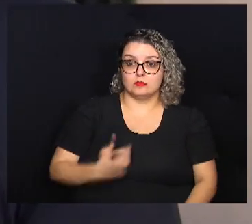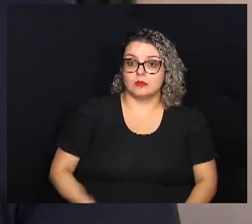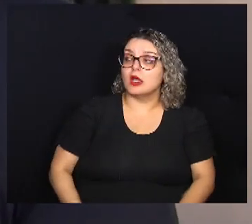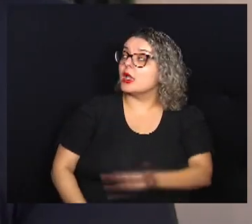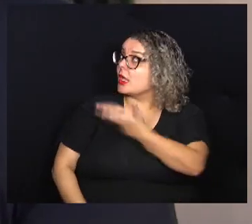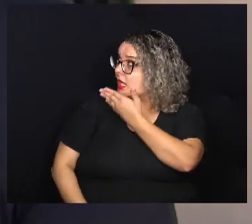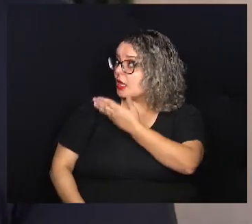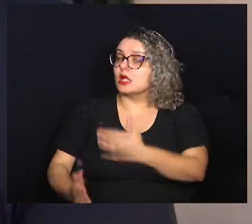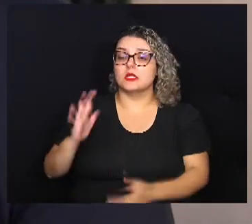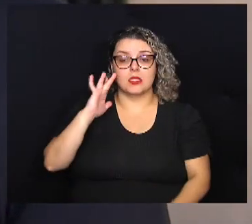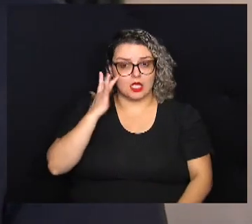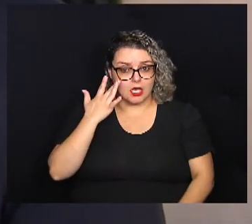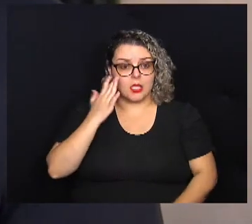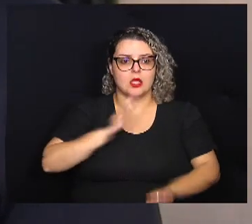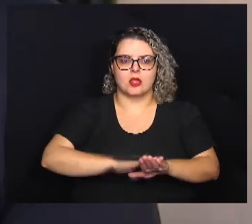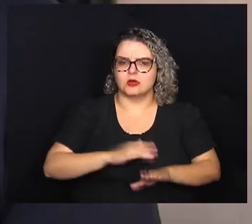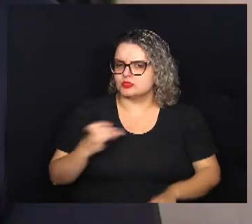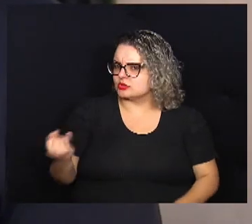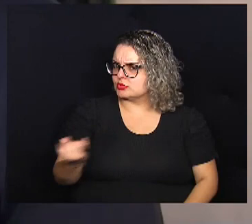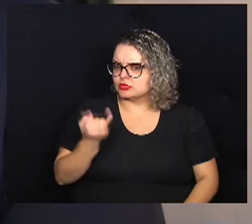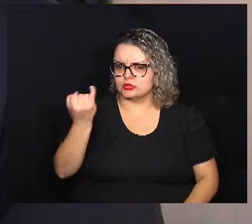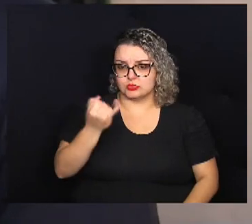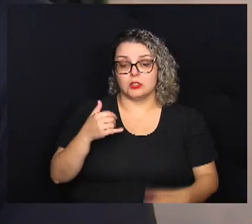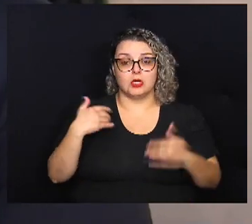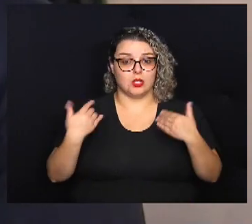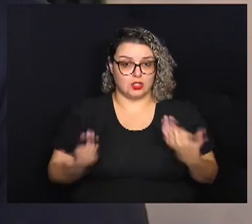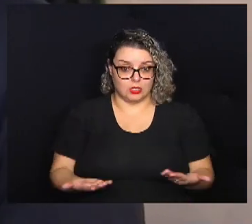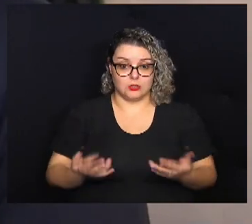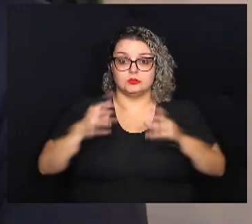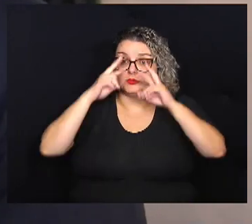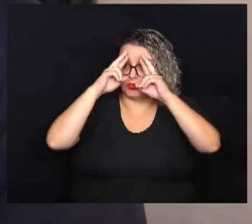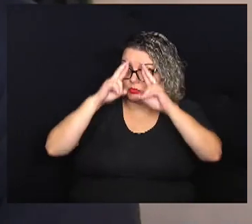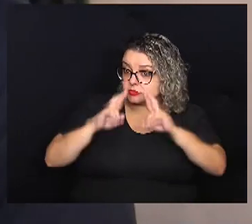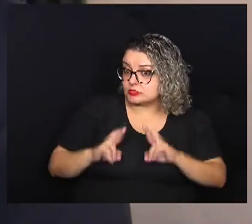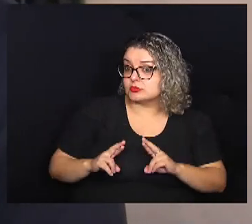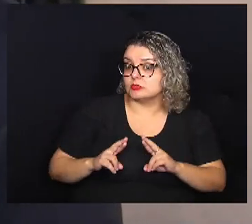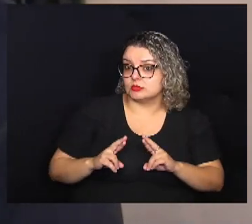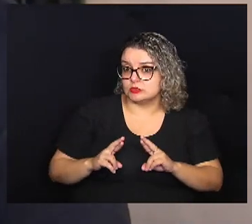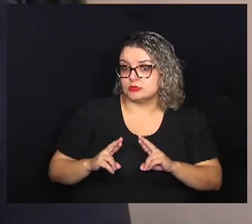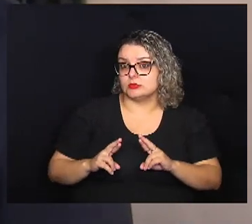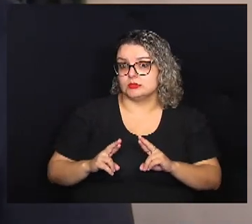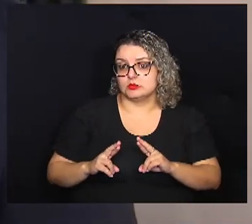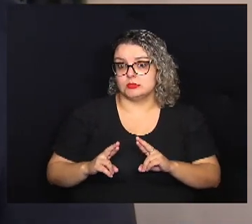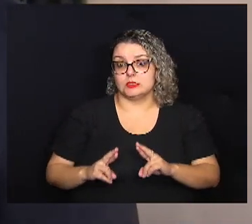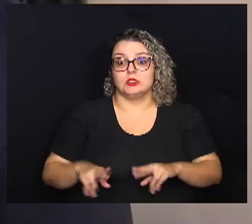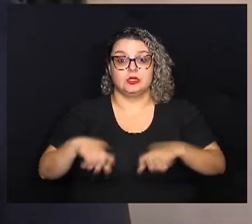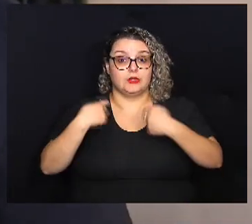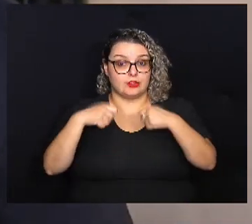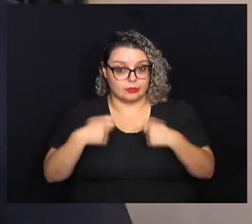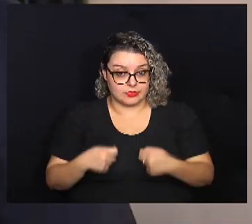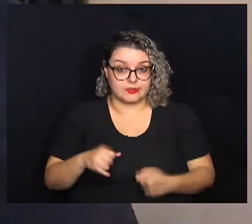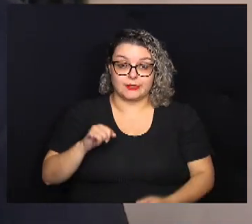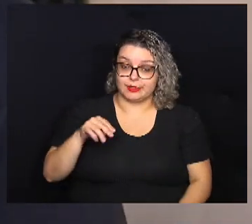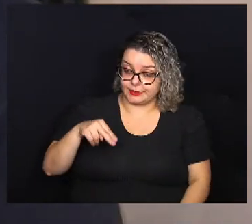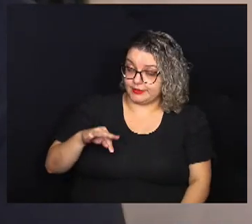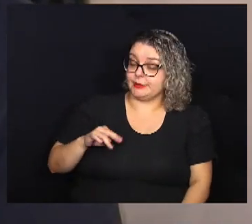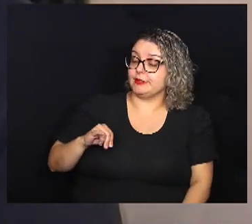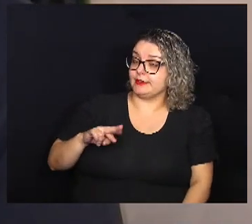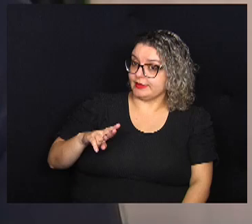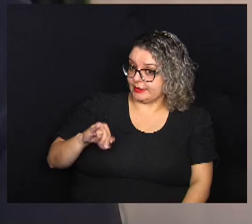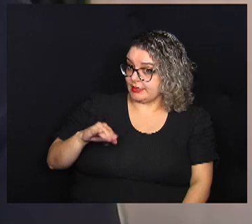considera a medida essencial. Apesar do respeito deveria ser intrínseco na nossa